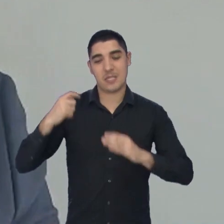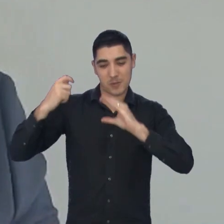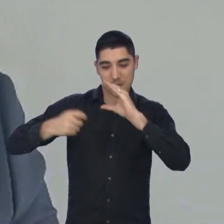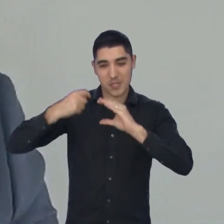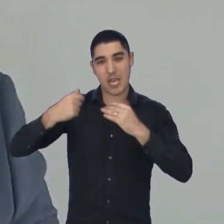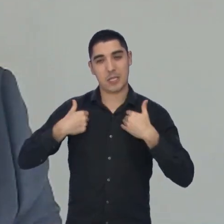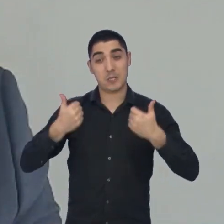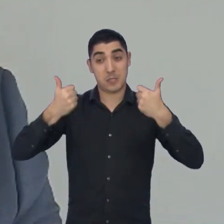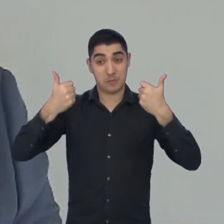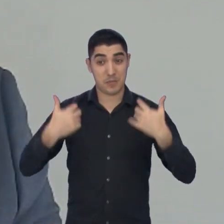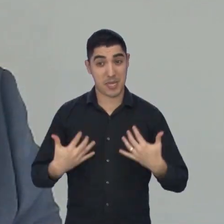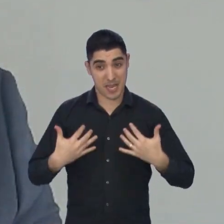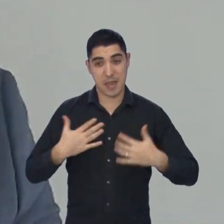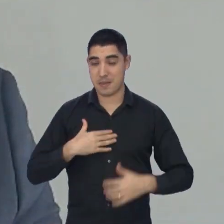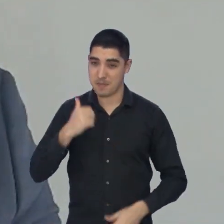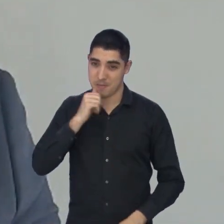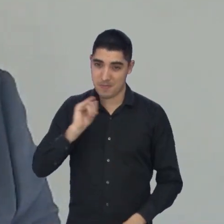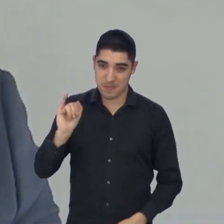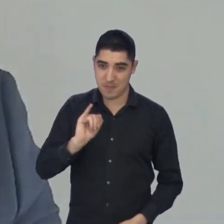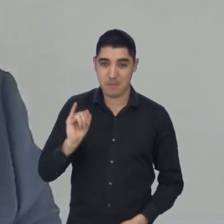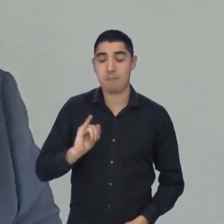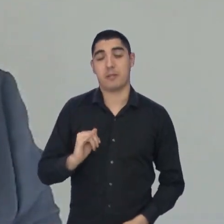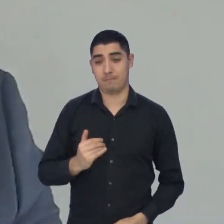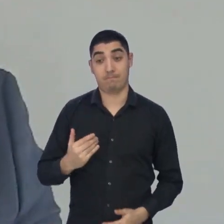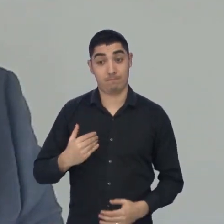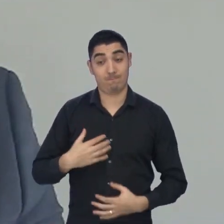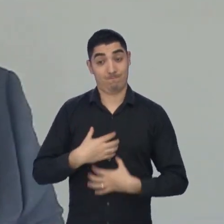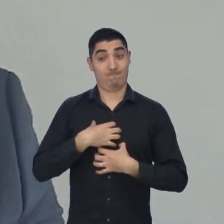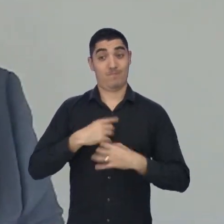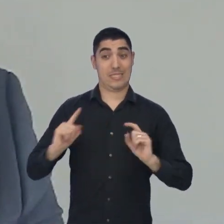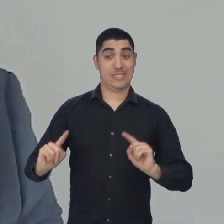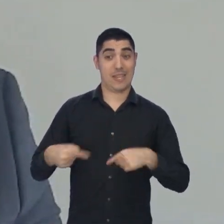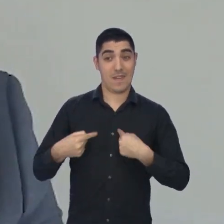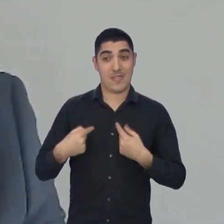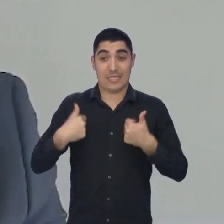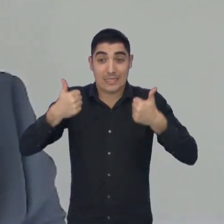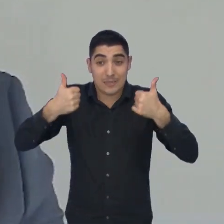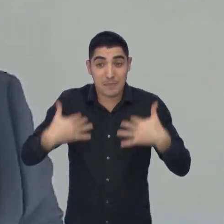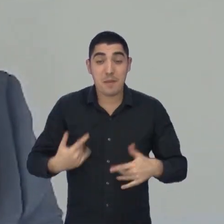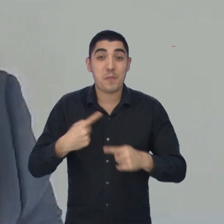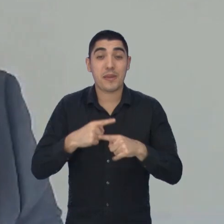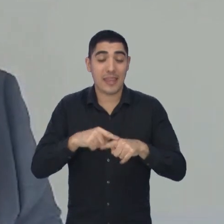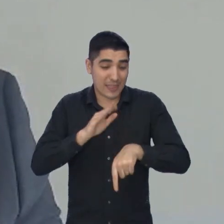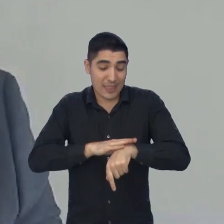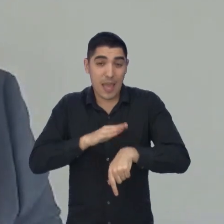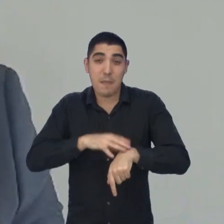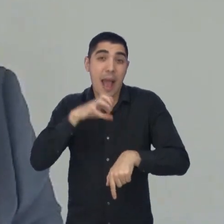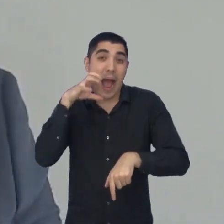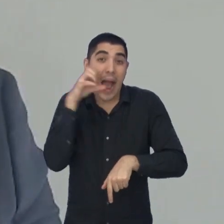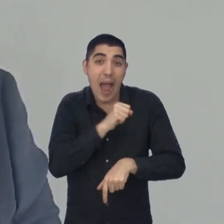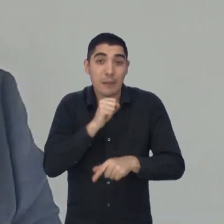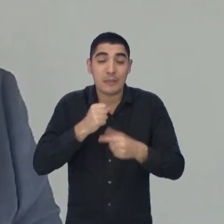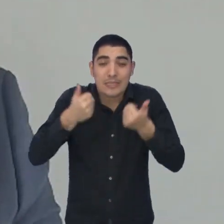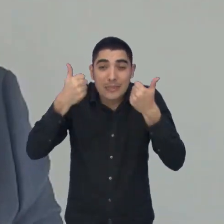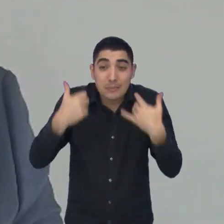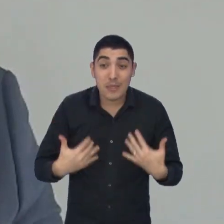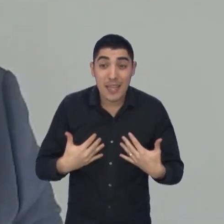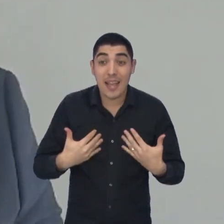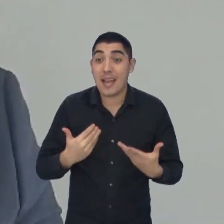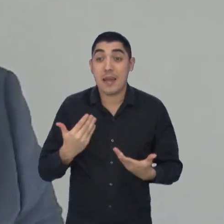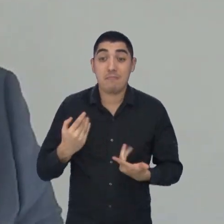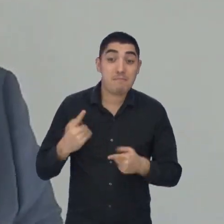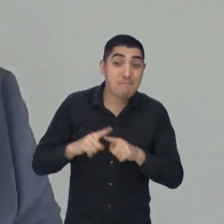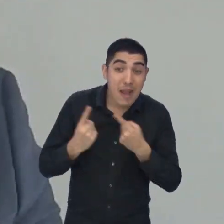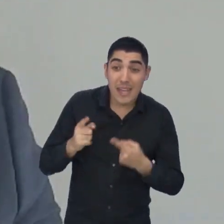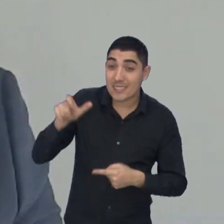minha irmã. E encaro como um desafio, porque me passaram um tempo muito curto para falar sobre uma pessoa